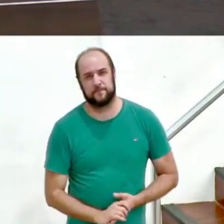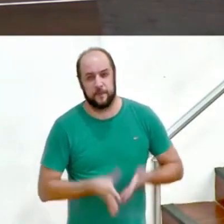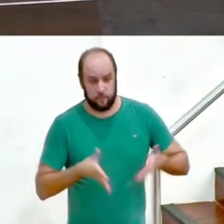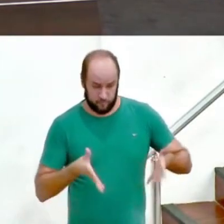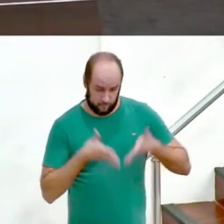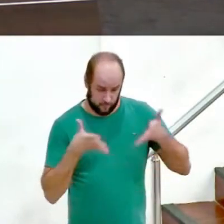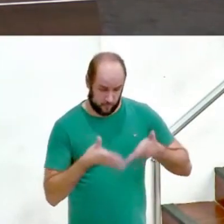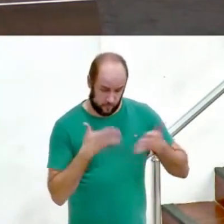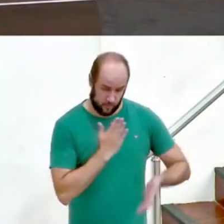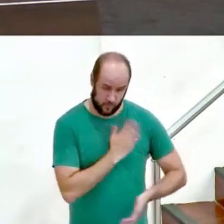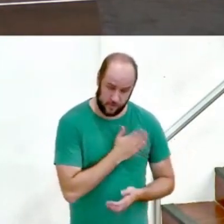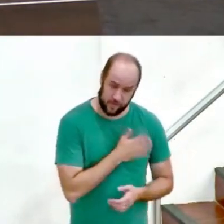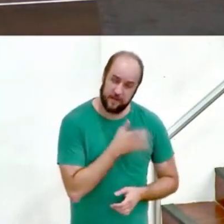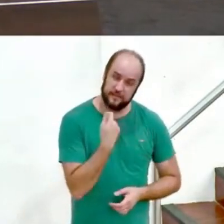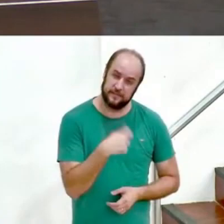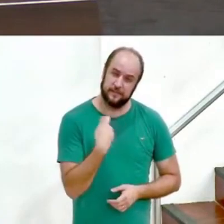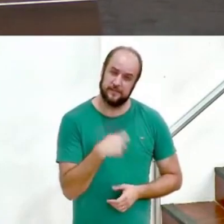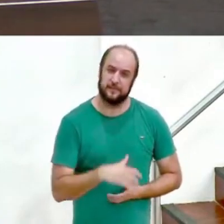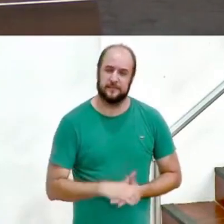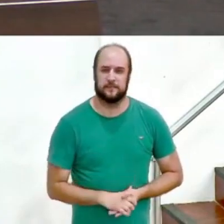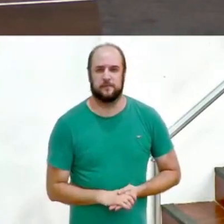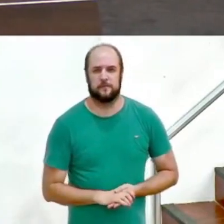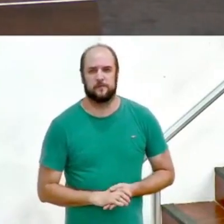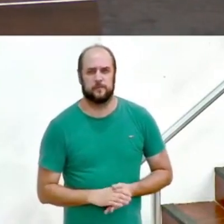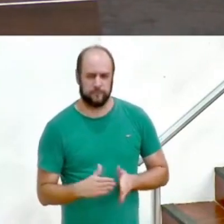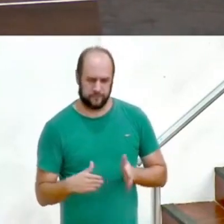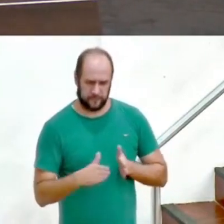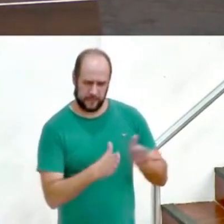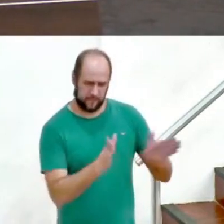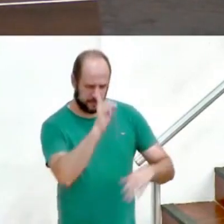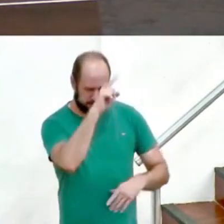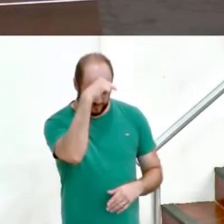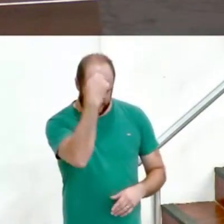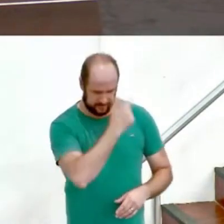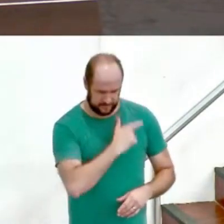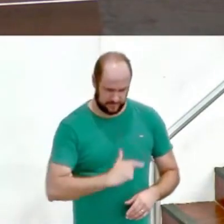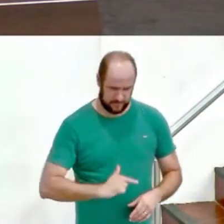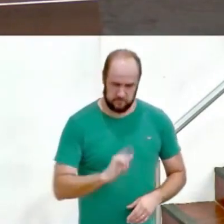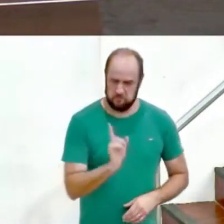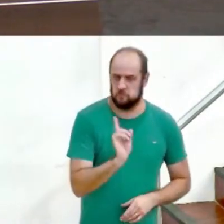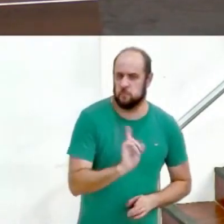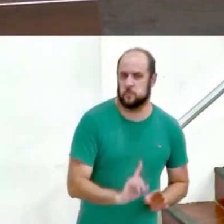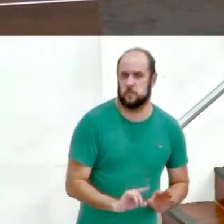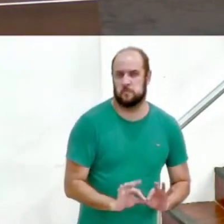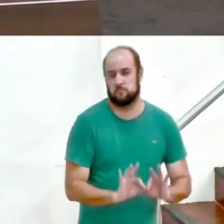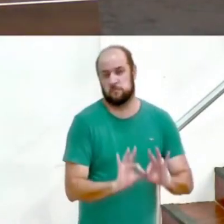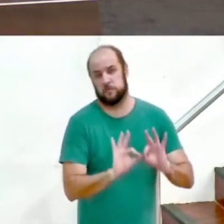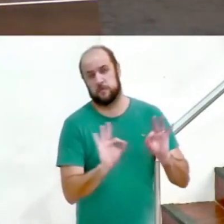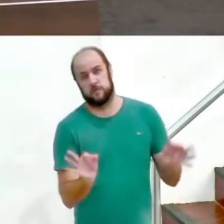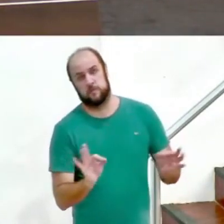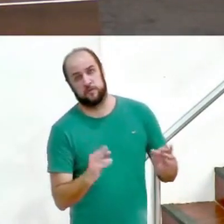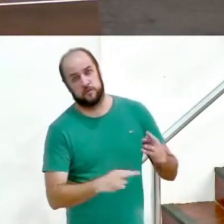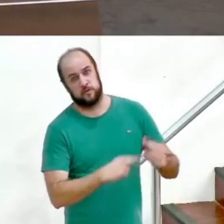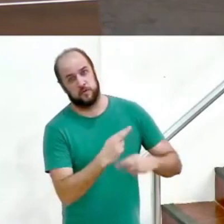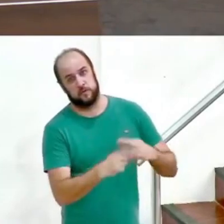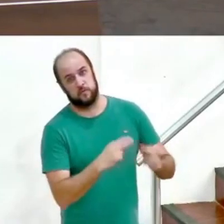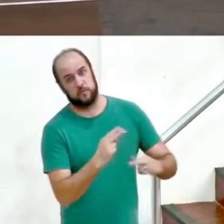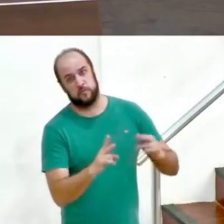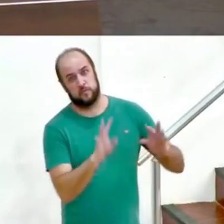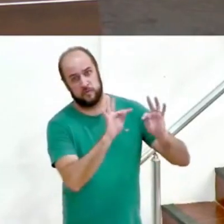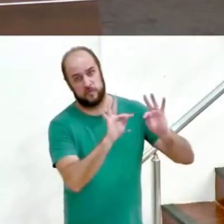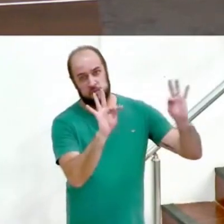no coração. O caminho da santidade não era simplesmente reconstruir um templo, mas